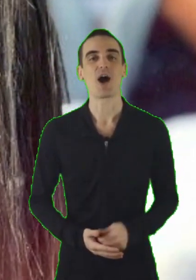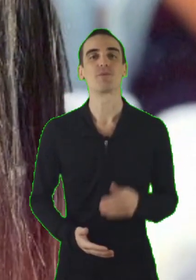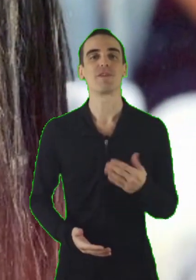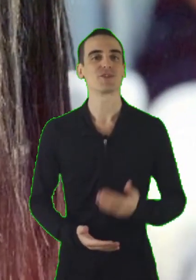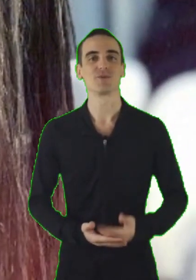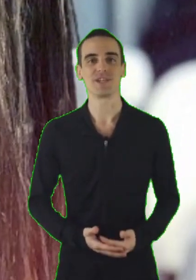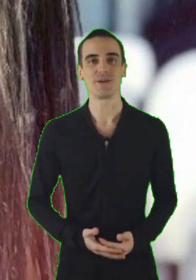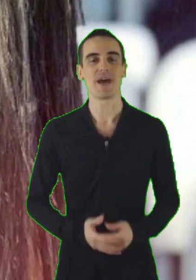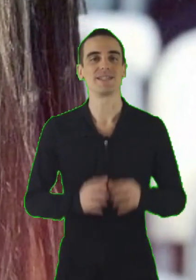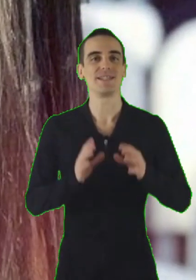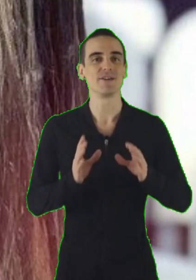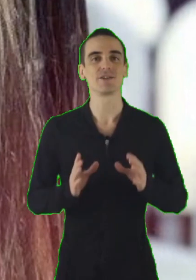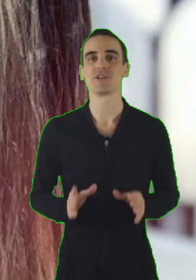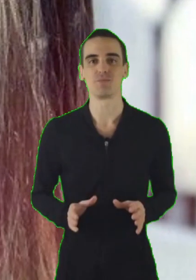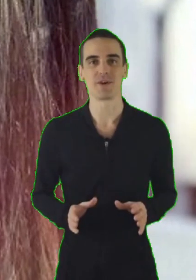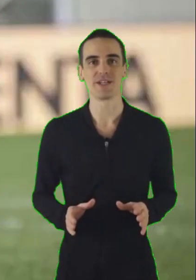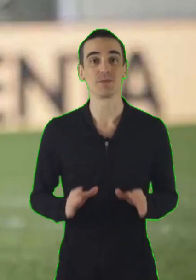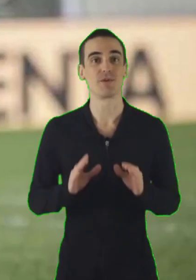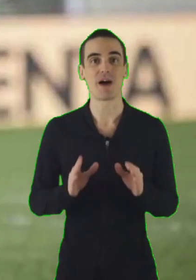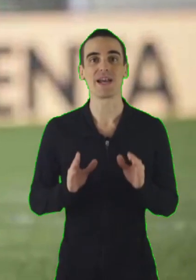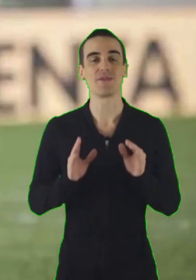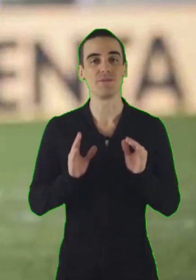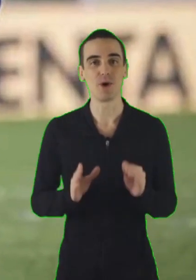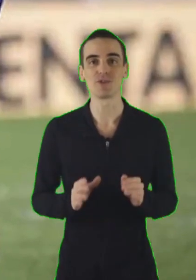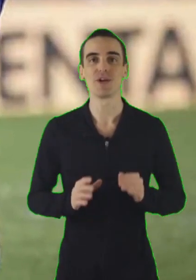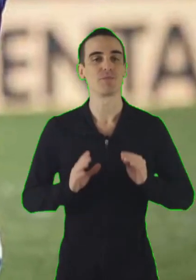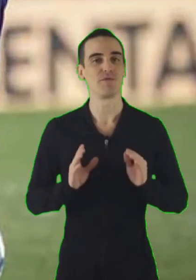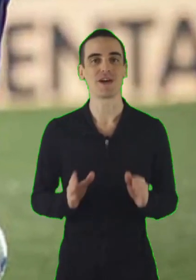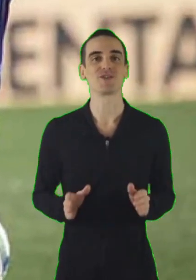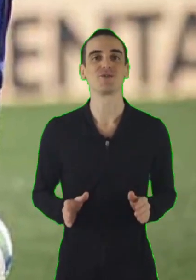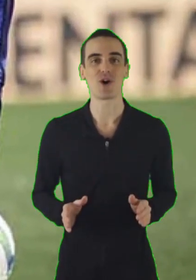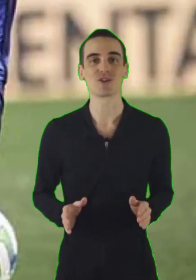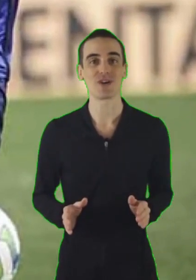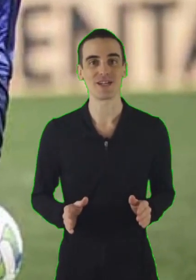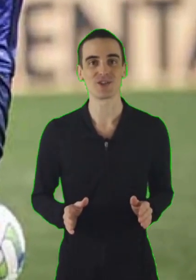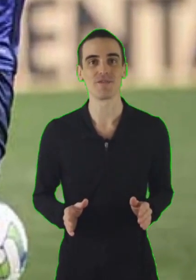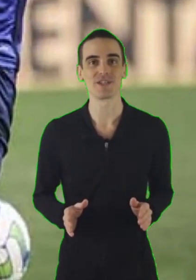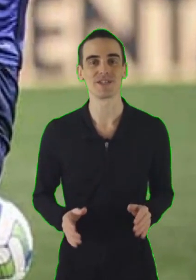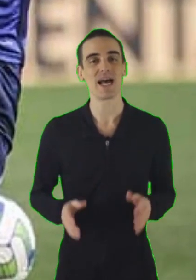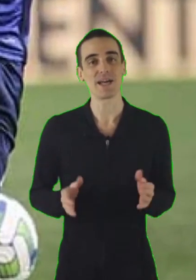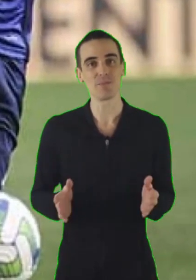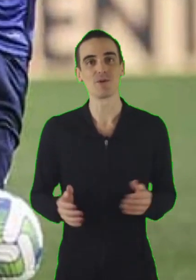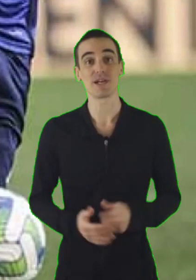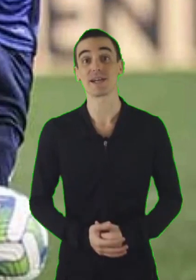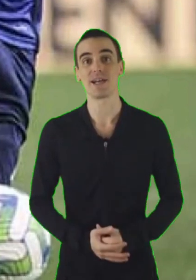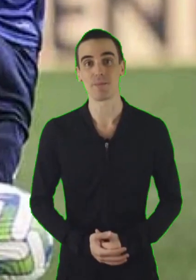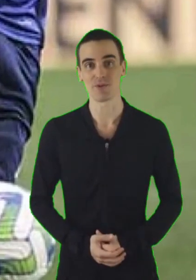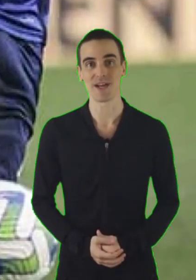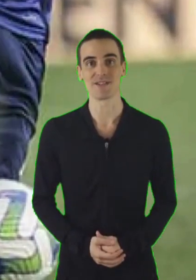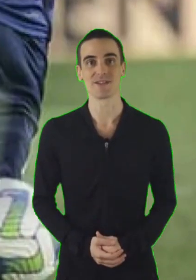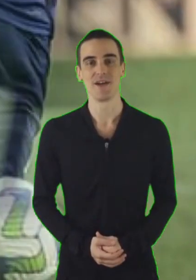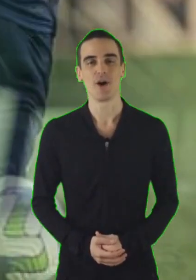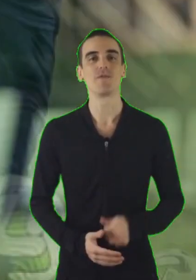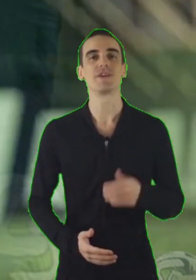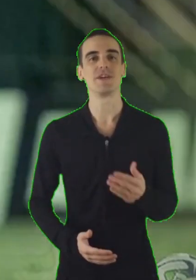canal para ficar por dentro de tudo que rola na Raposa. A vitória no confronto direto com o Goiás tirou o Cruzeiro da zona do rebaixamento e o fez pular